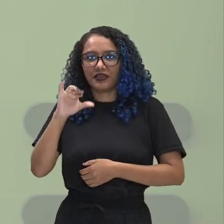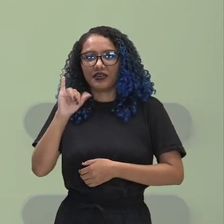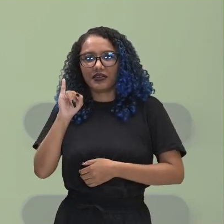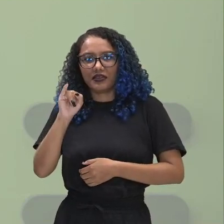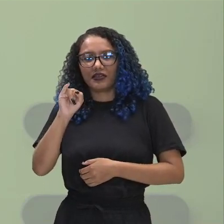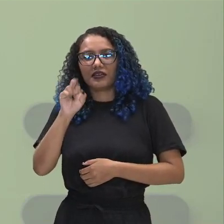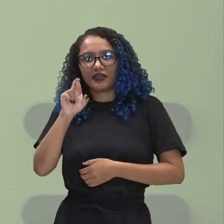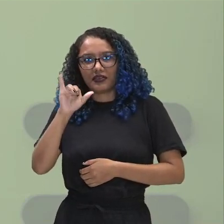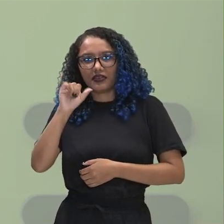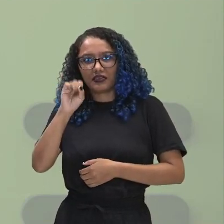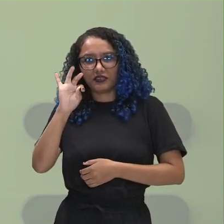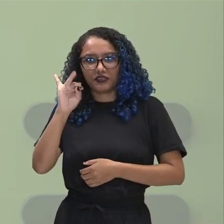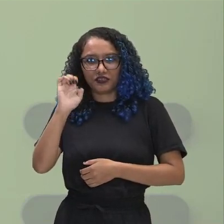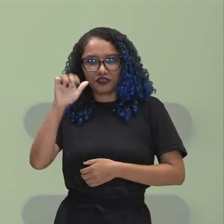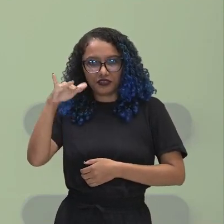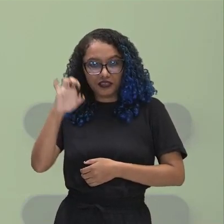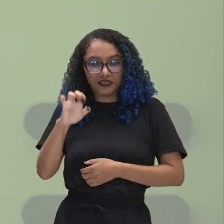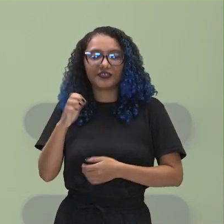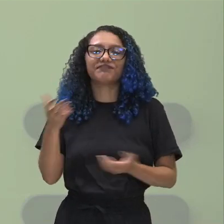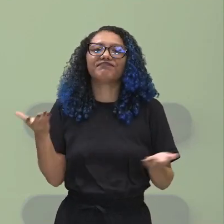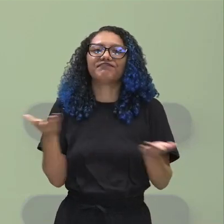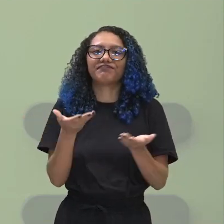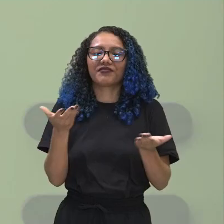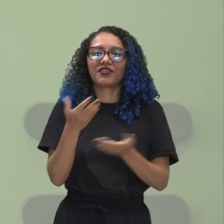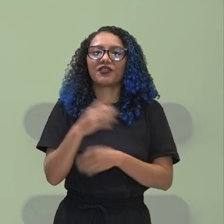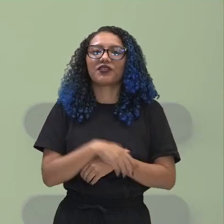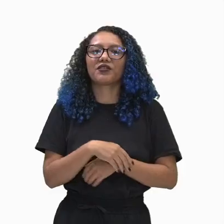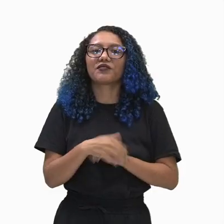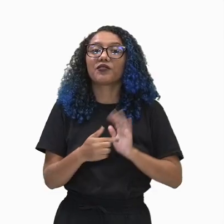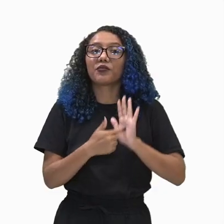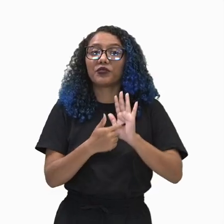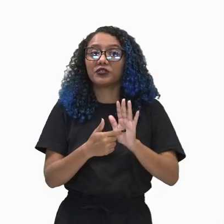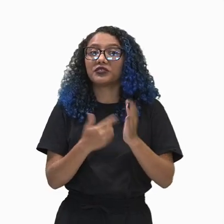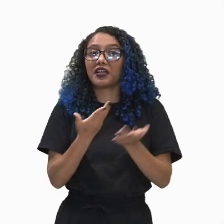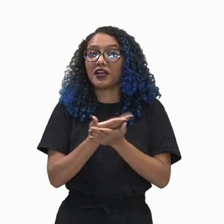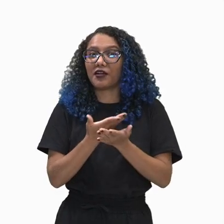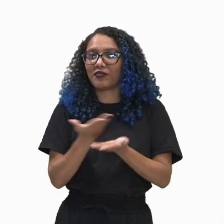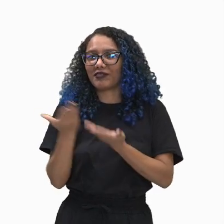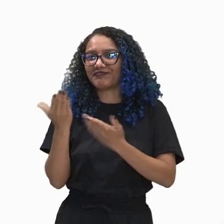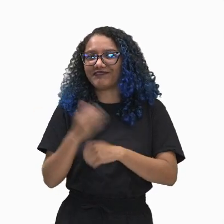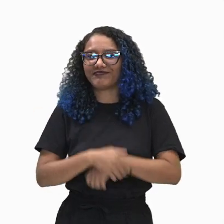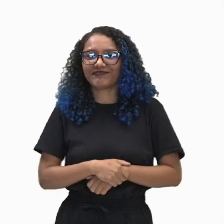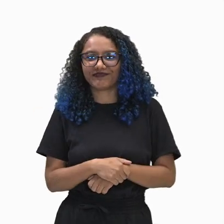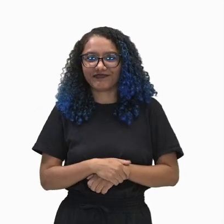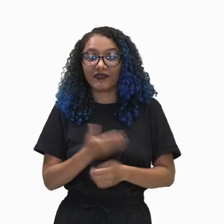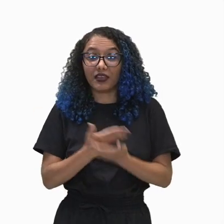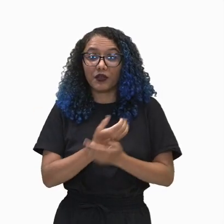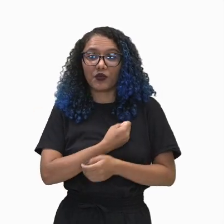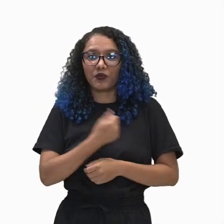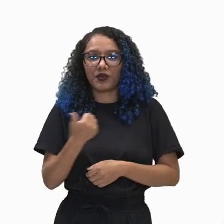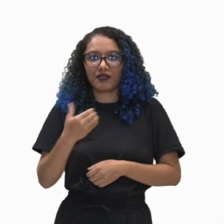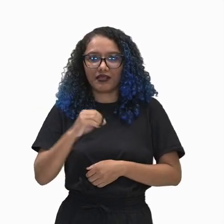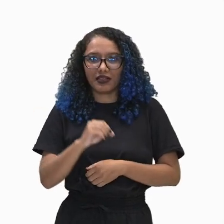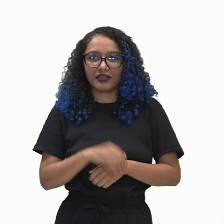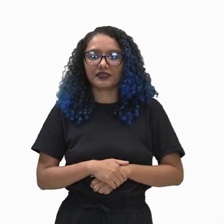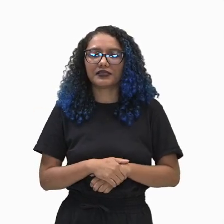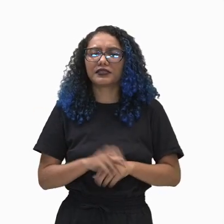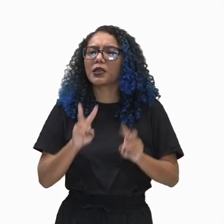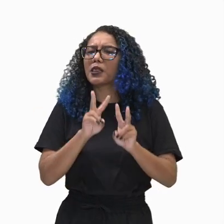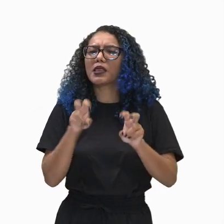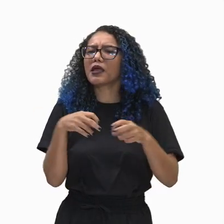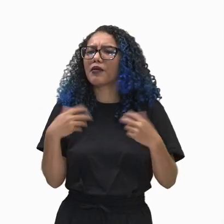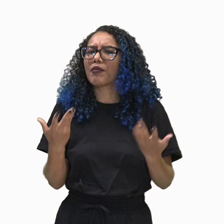Oliveira e vamos aí conhecer a nossa aula de hoje. Aula número 10, o objeto de